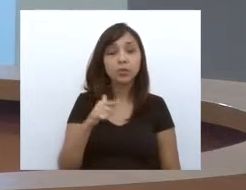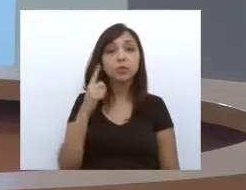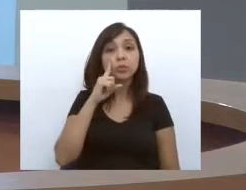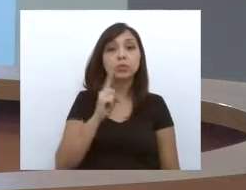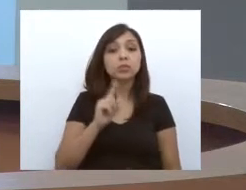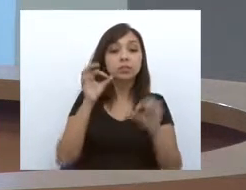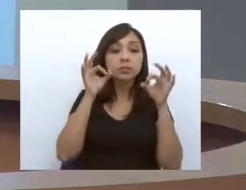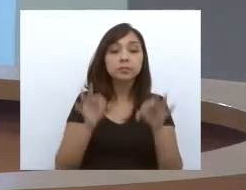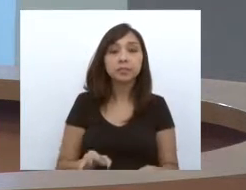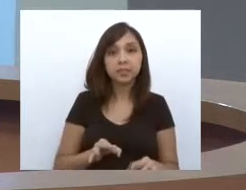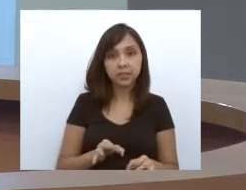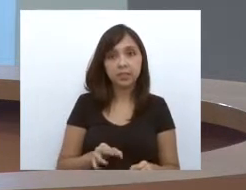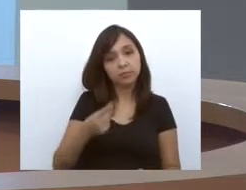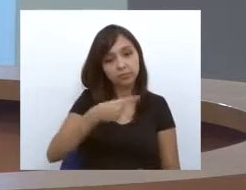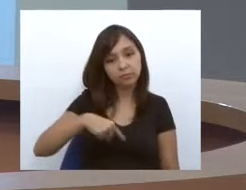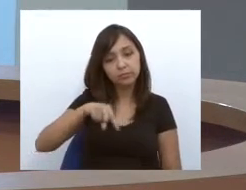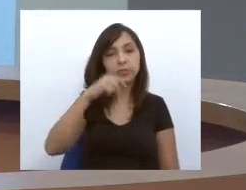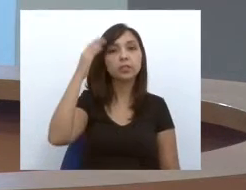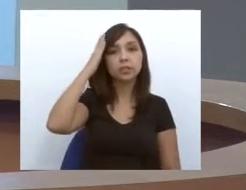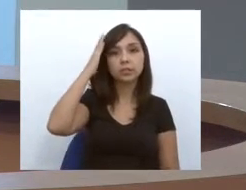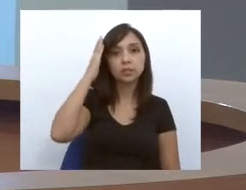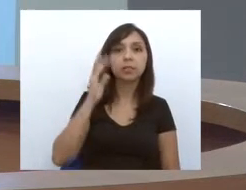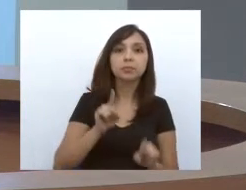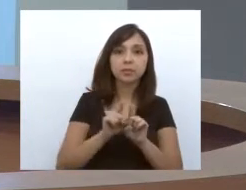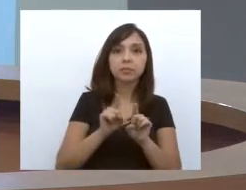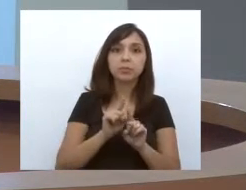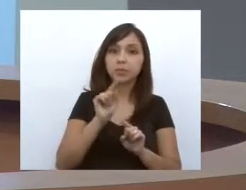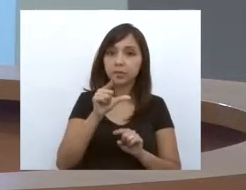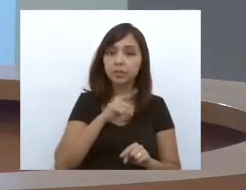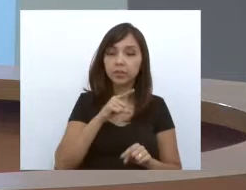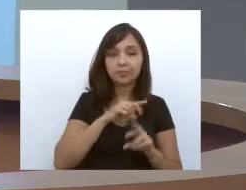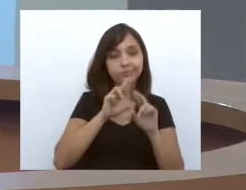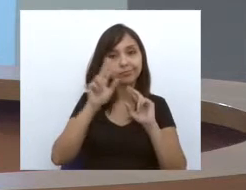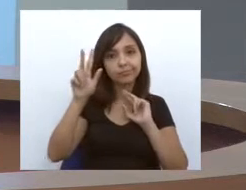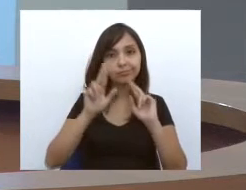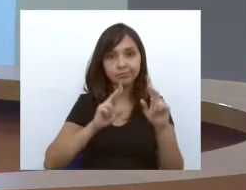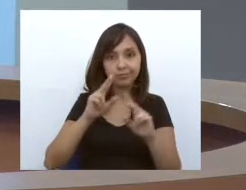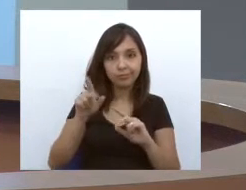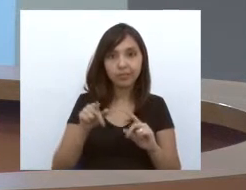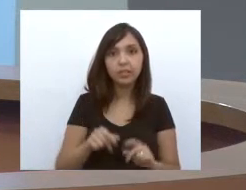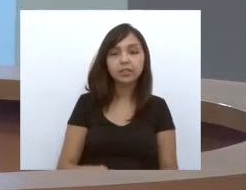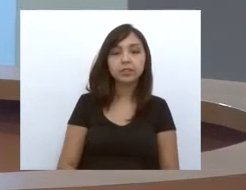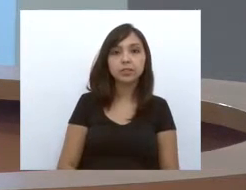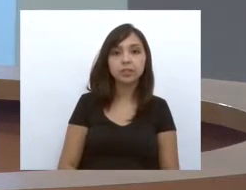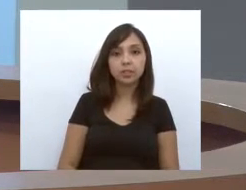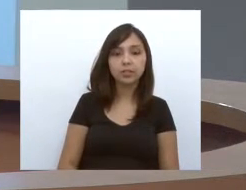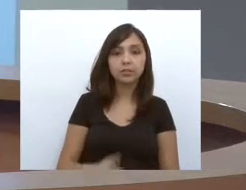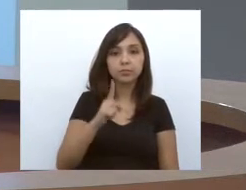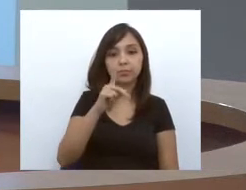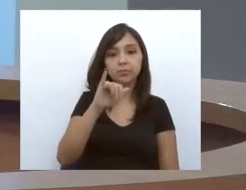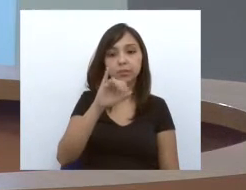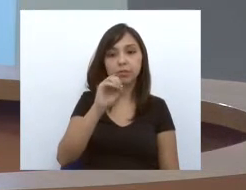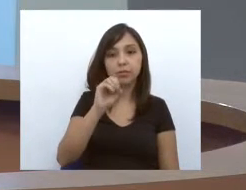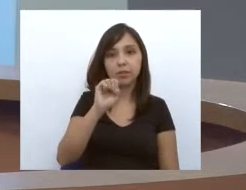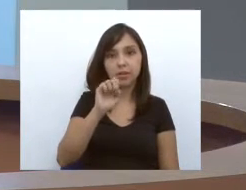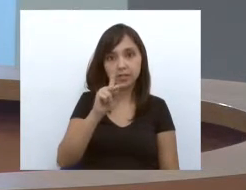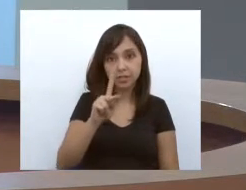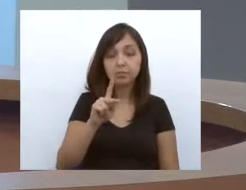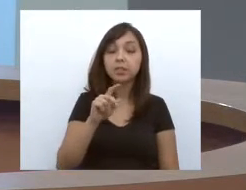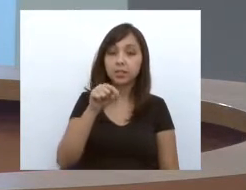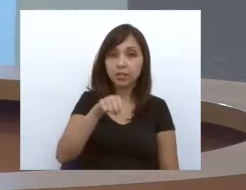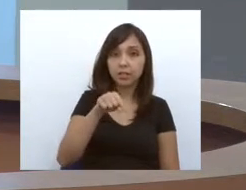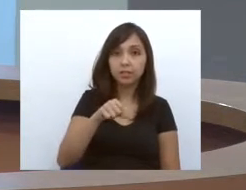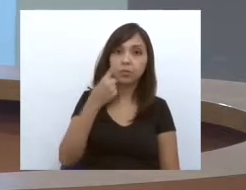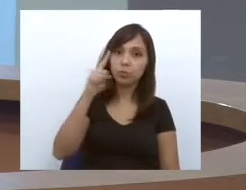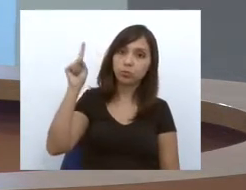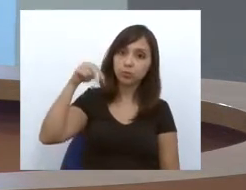do município. E sabemos também que existe uma grande divergência por parte do dirigente da PESP, por motivo da